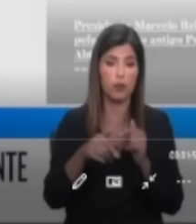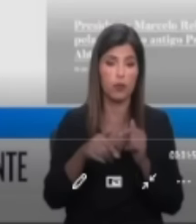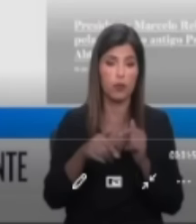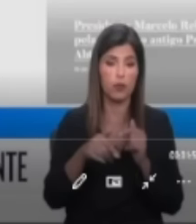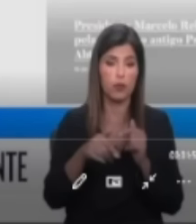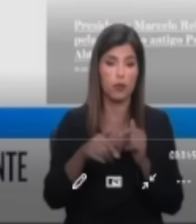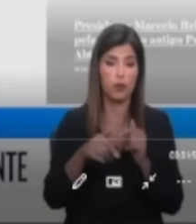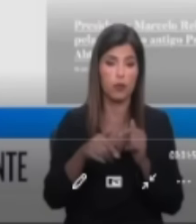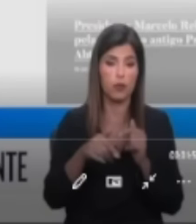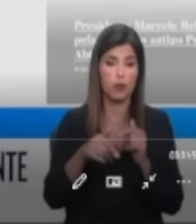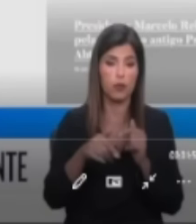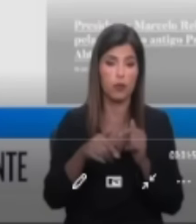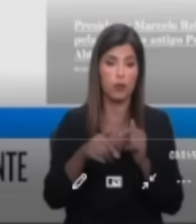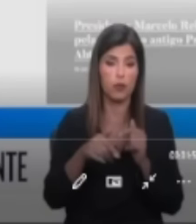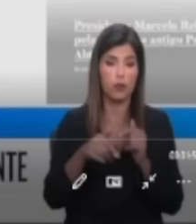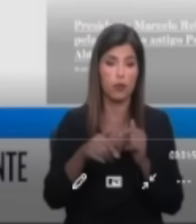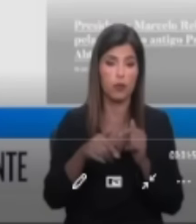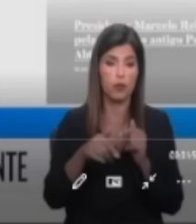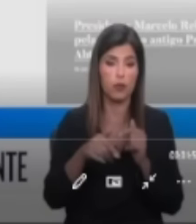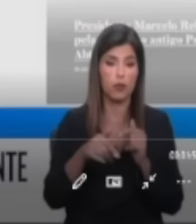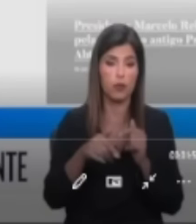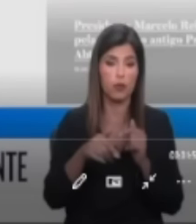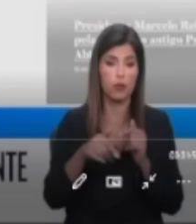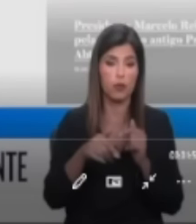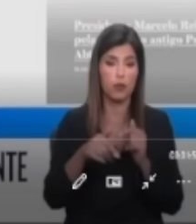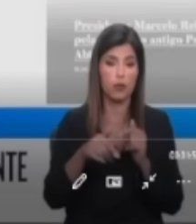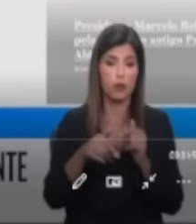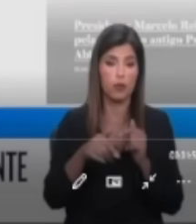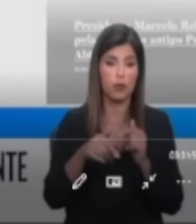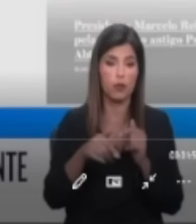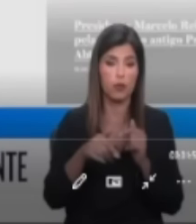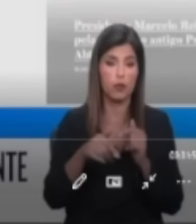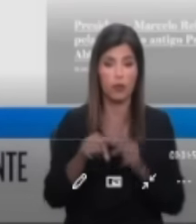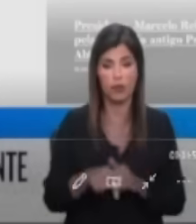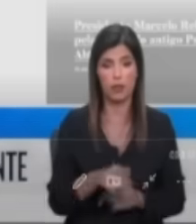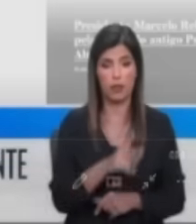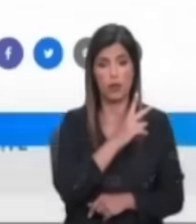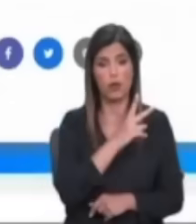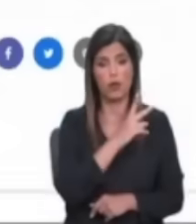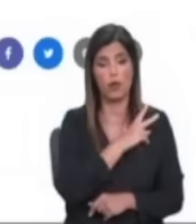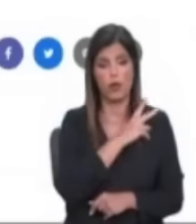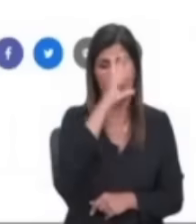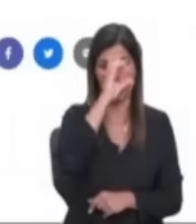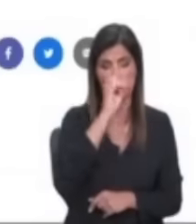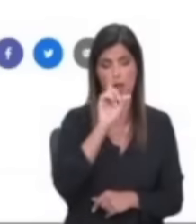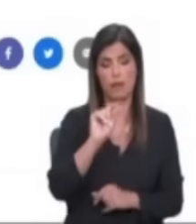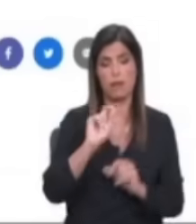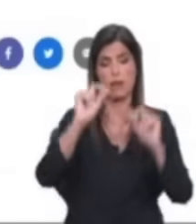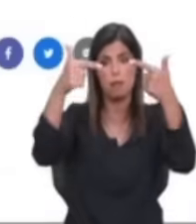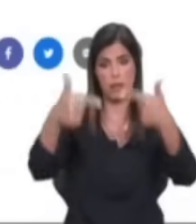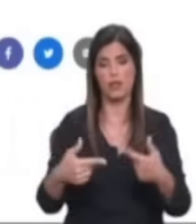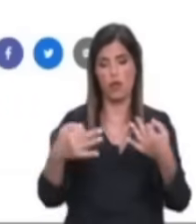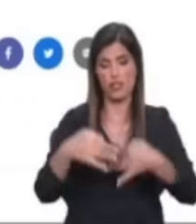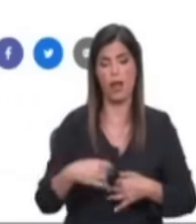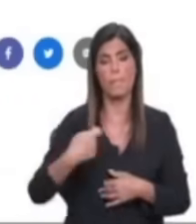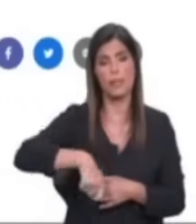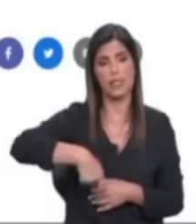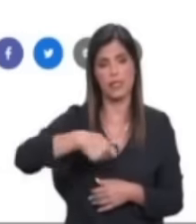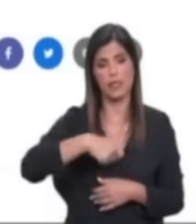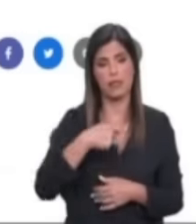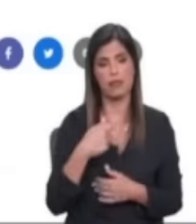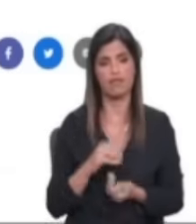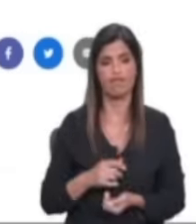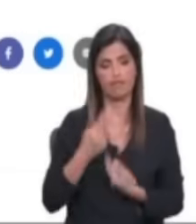pessoas... que infelizmente perdem a vida à custa deste facilitismo verbal, não é? Dado também, na página oficial da Presidência,